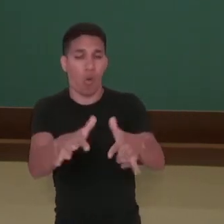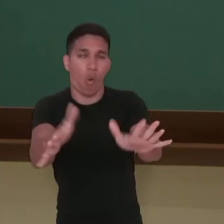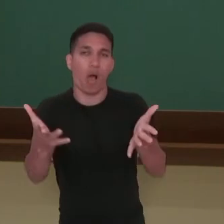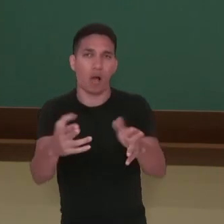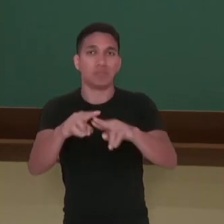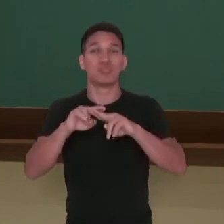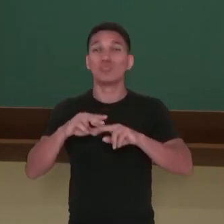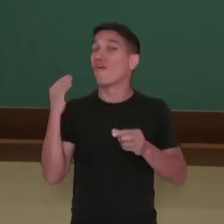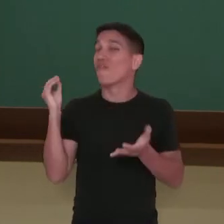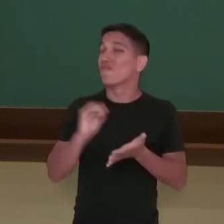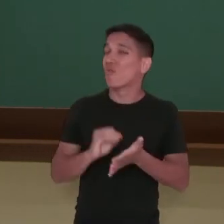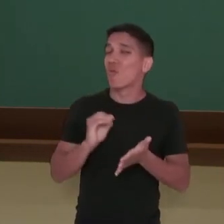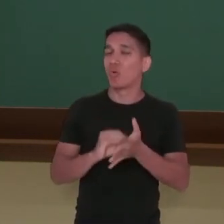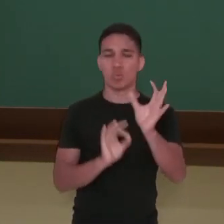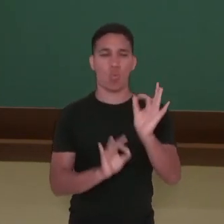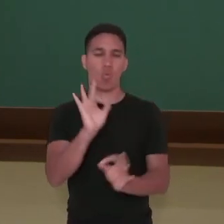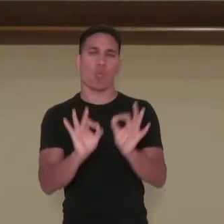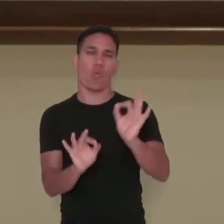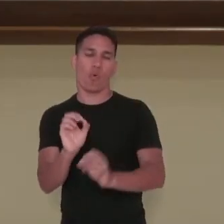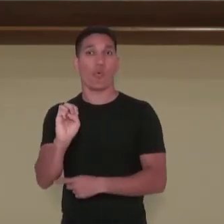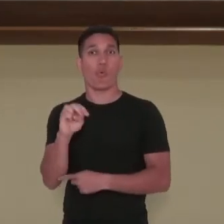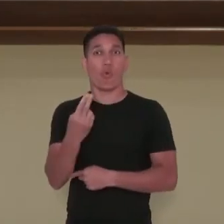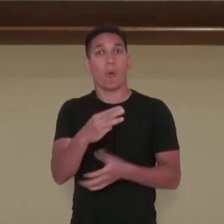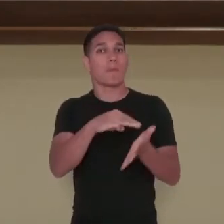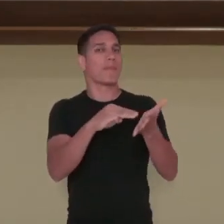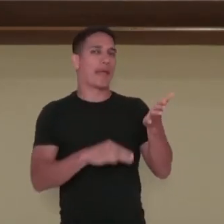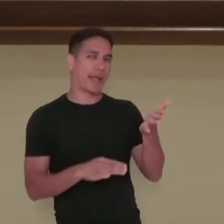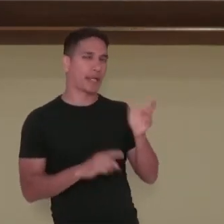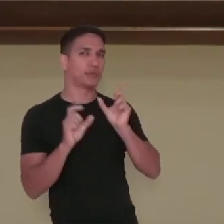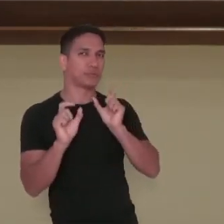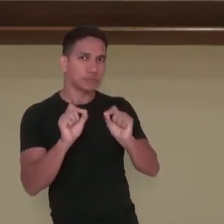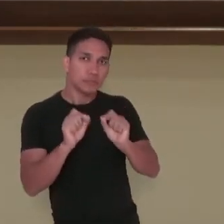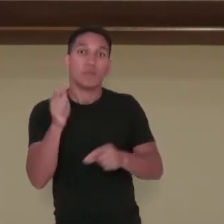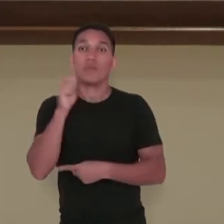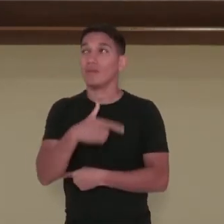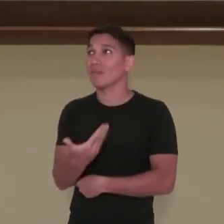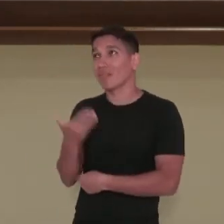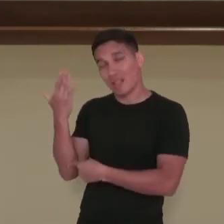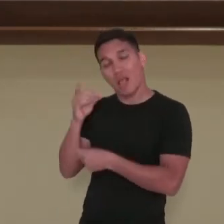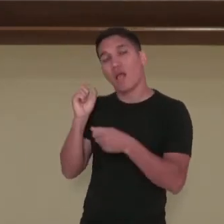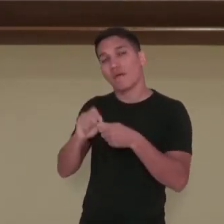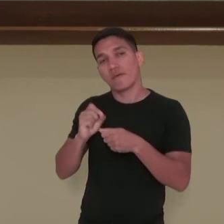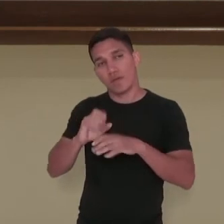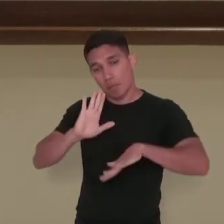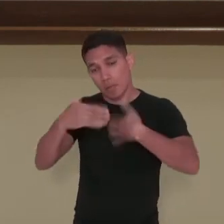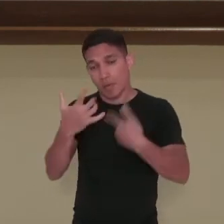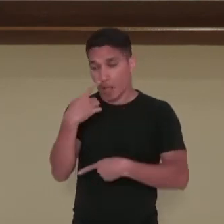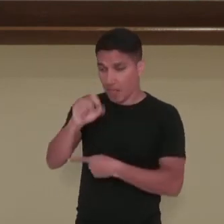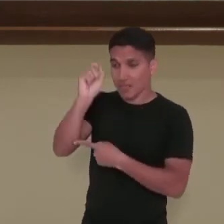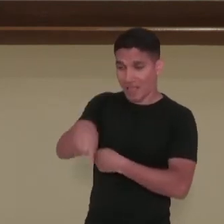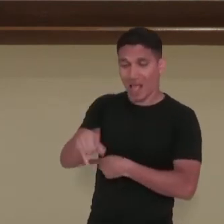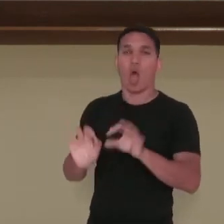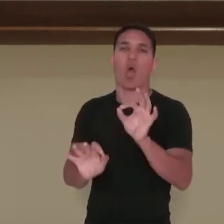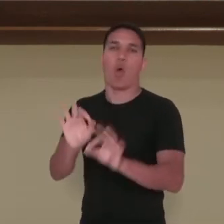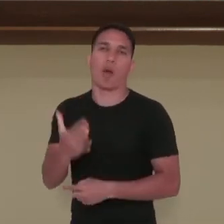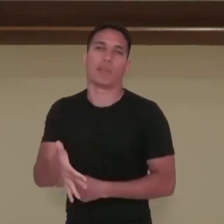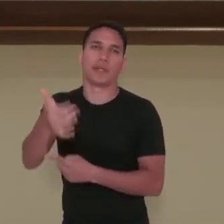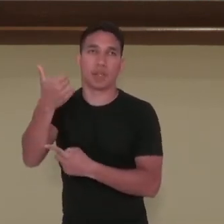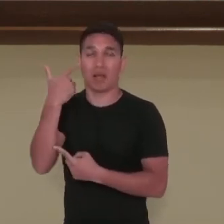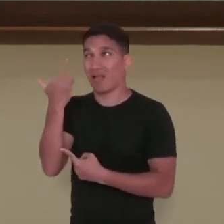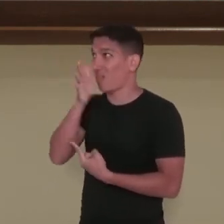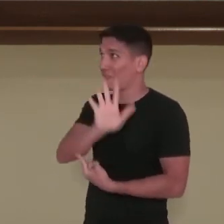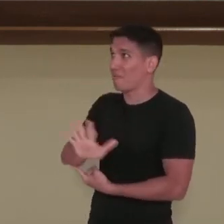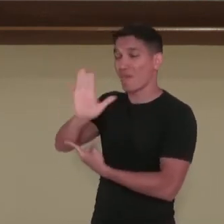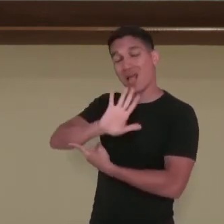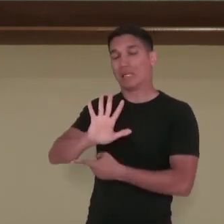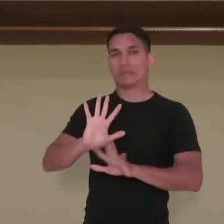falta de uma organização ou de uma metodologia que faça com que o destino do lixo seja reorganizado. Essa imagem